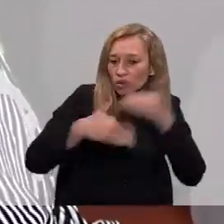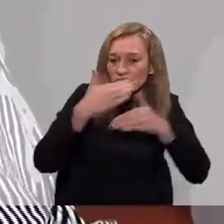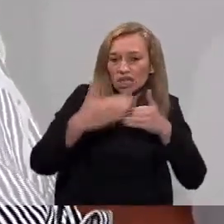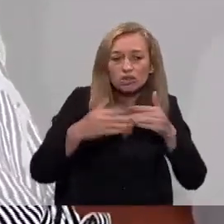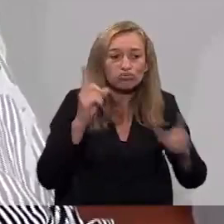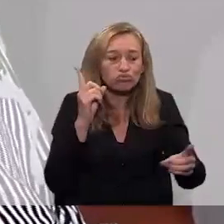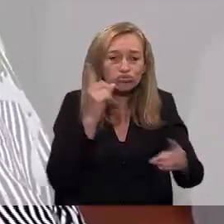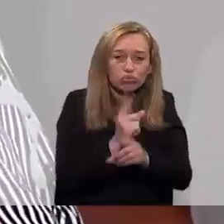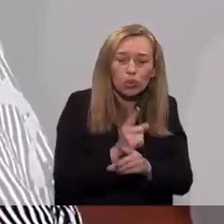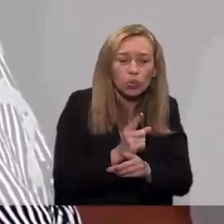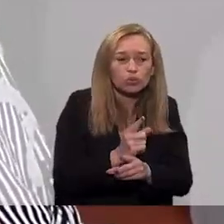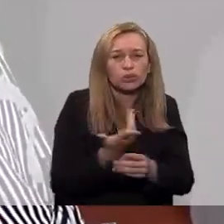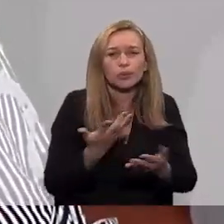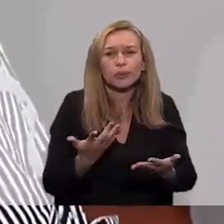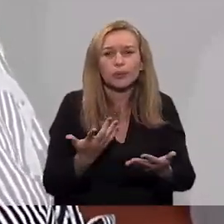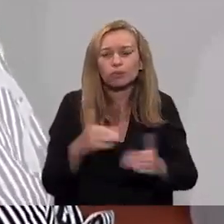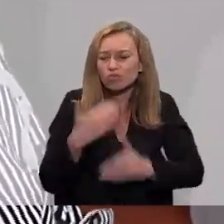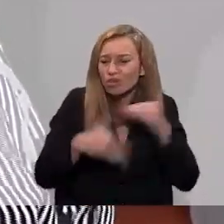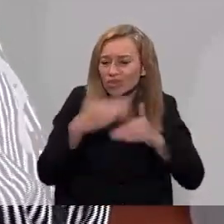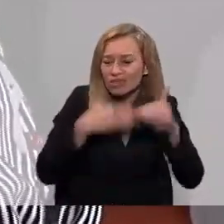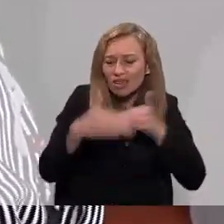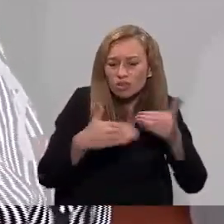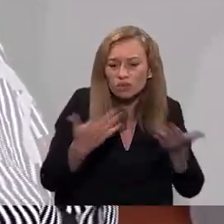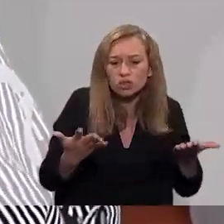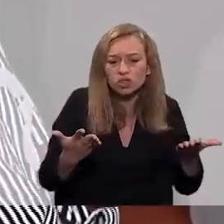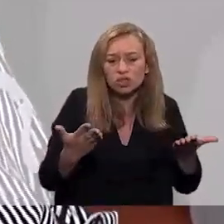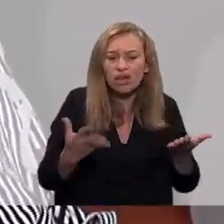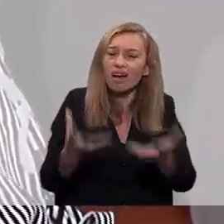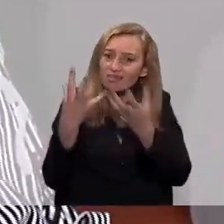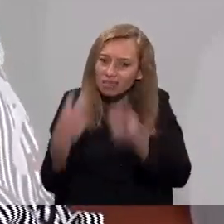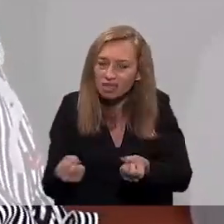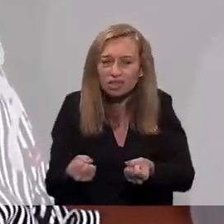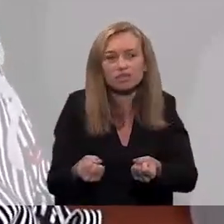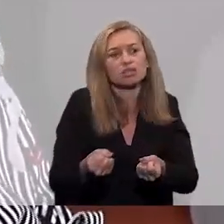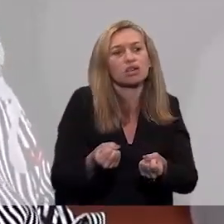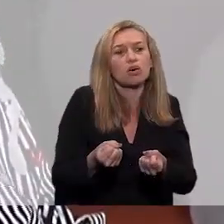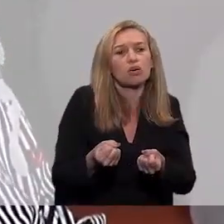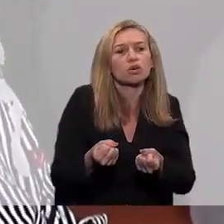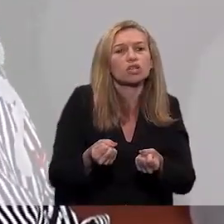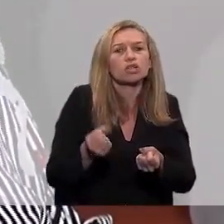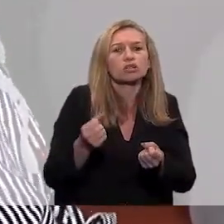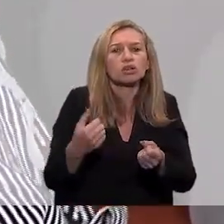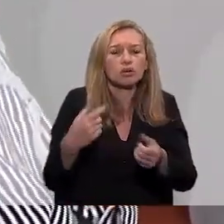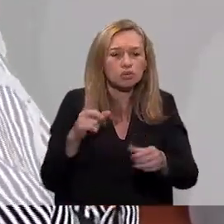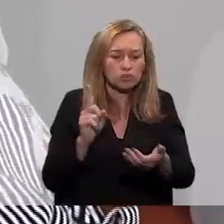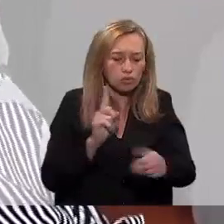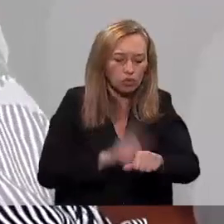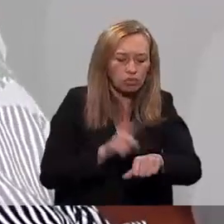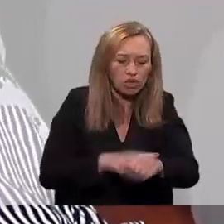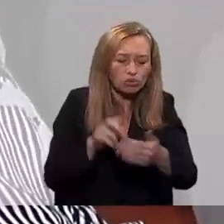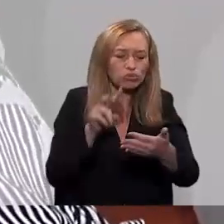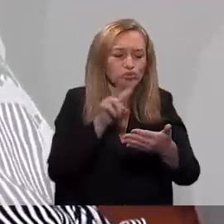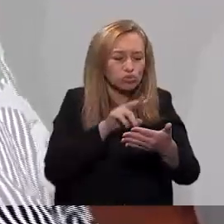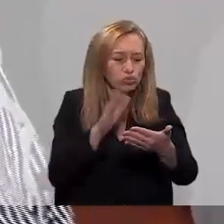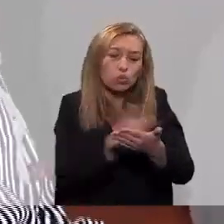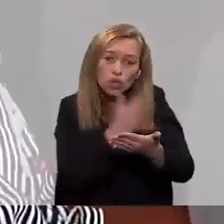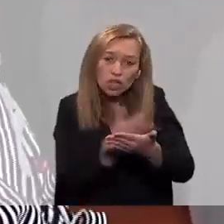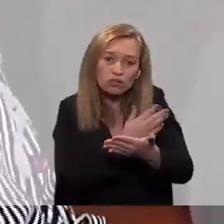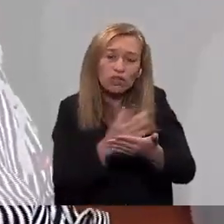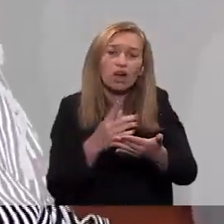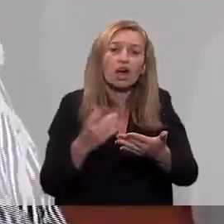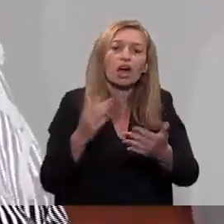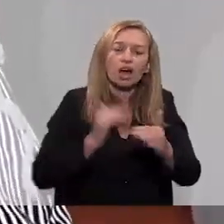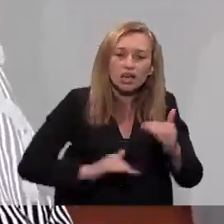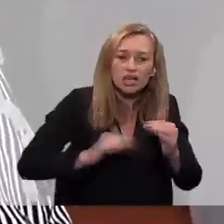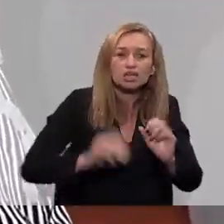Para o processo de descoberta, né? Para o processo de aceitação. Então, a partir de um livro, a criança